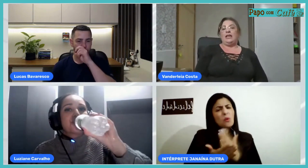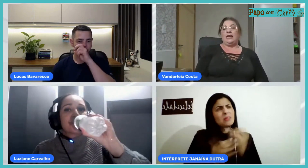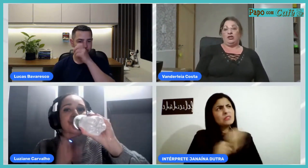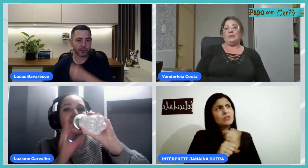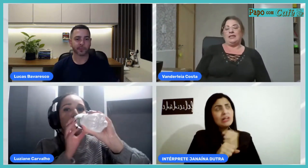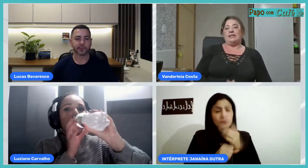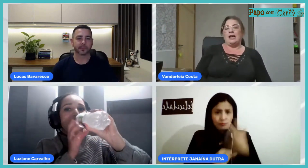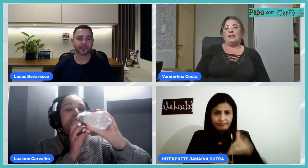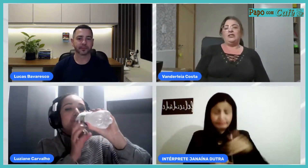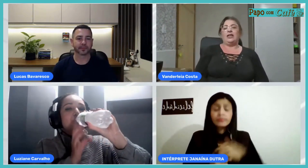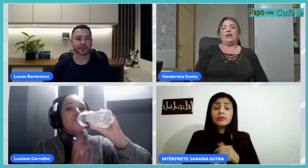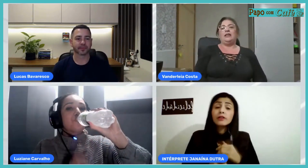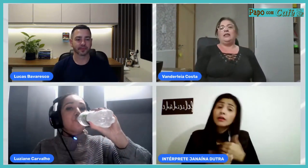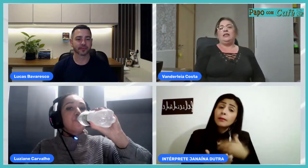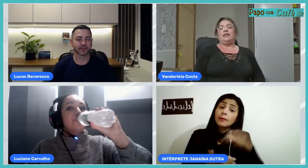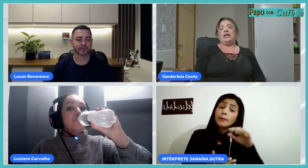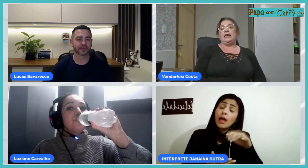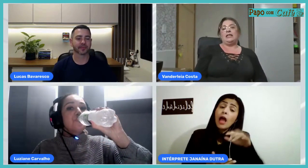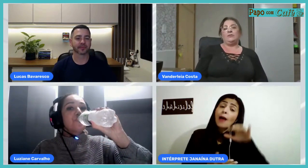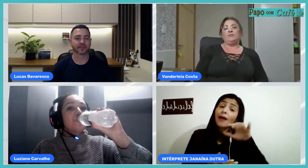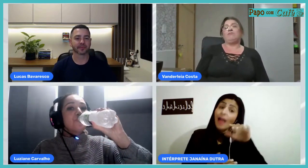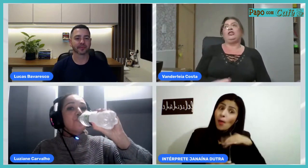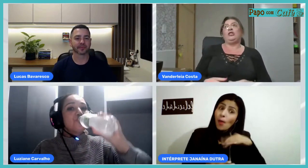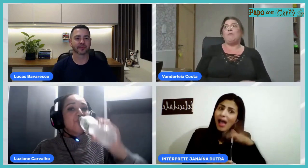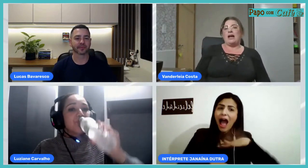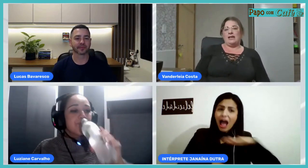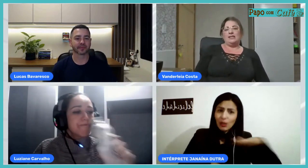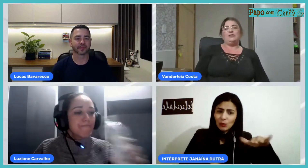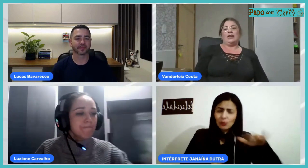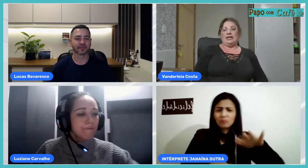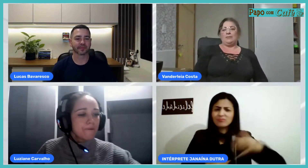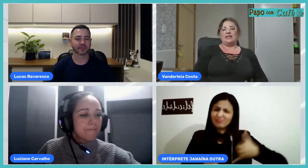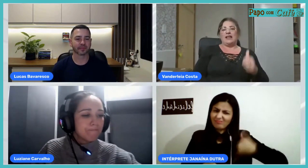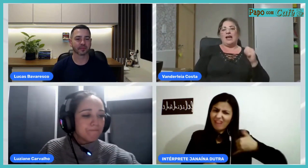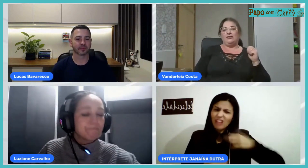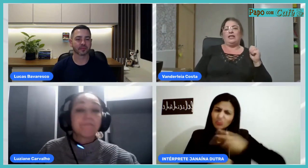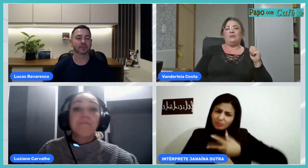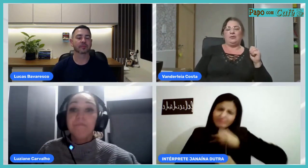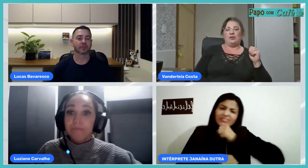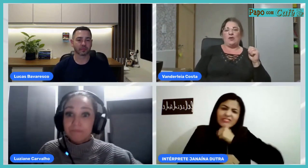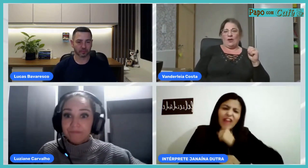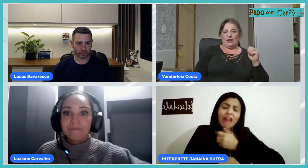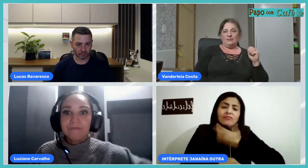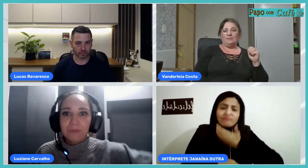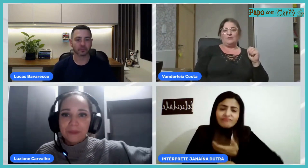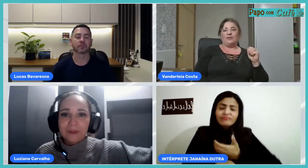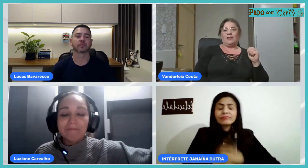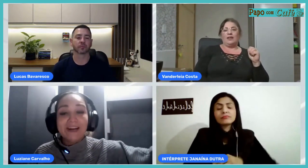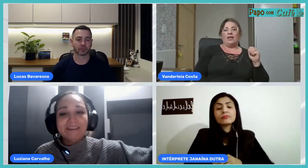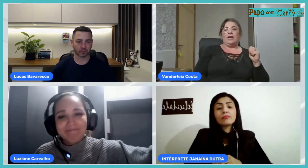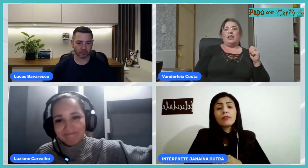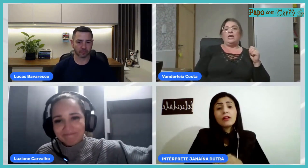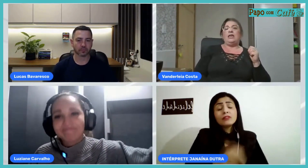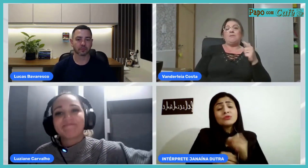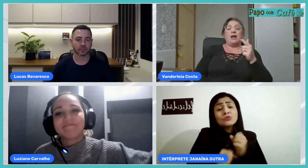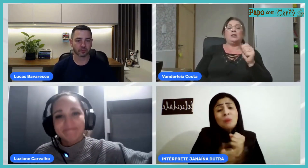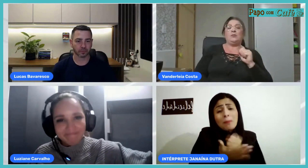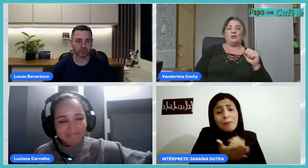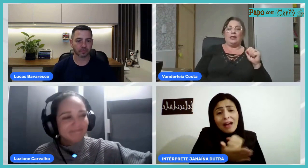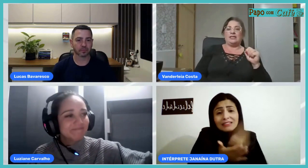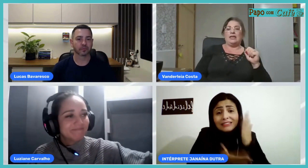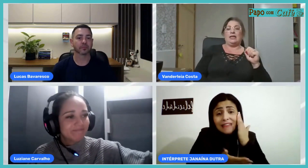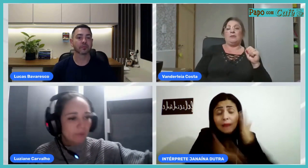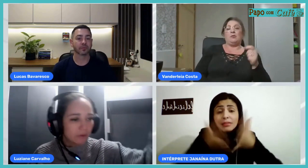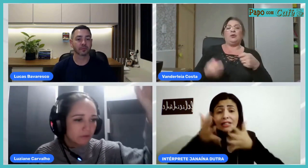que ele, de mais idade, né? Que ele não tinha o básico da Libras lá do tempo de escola,